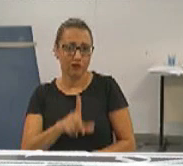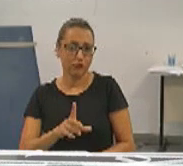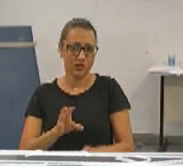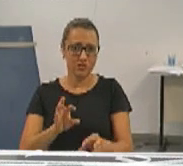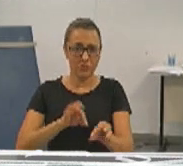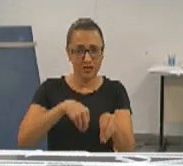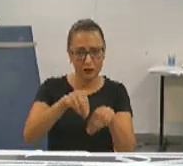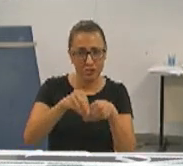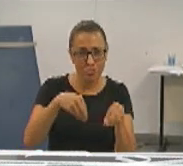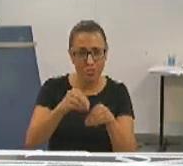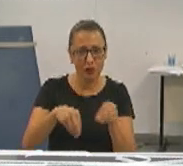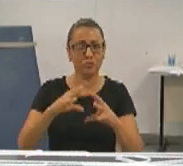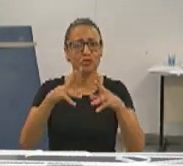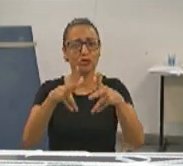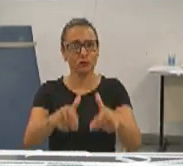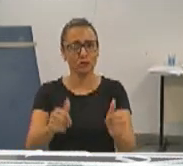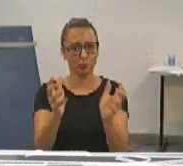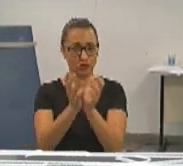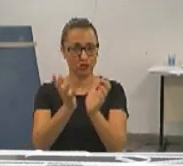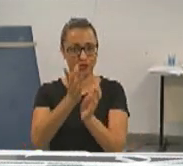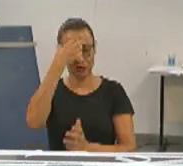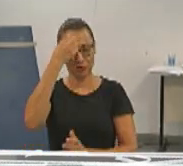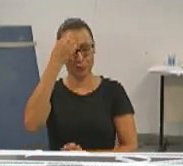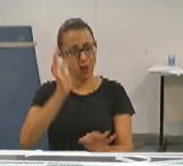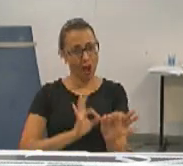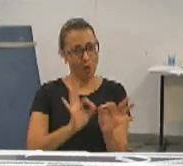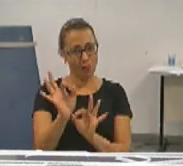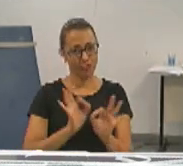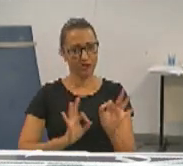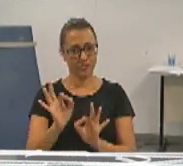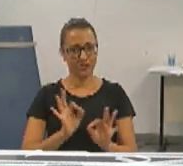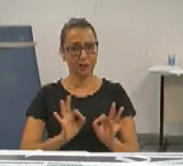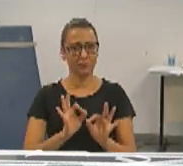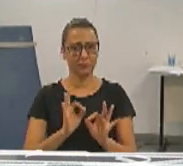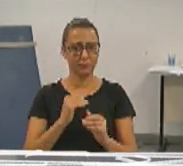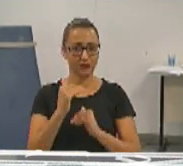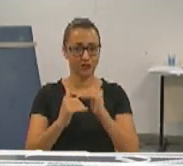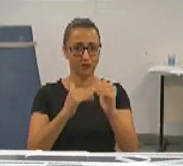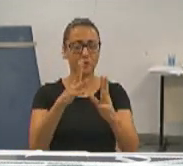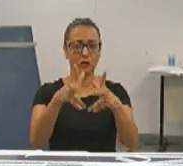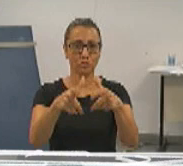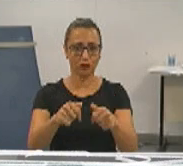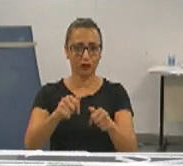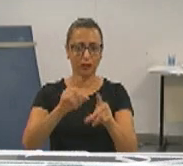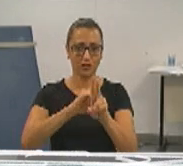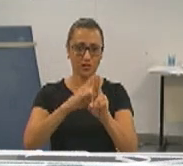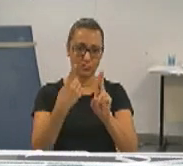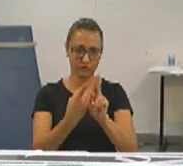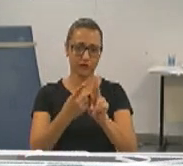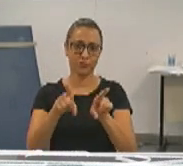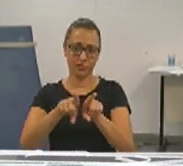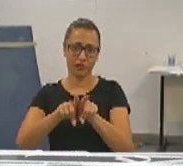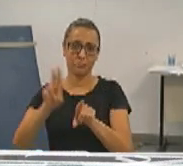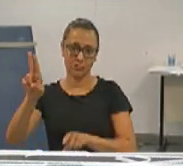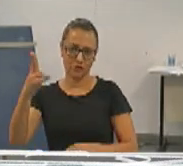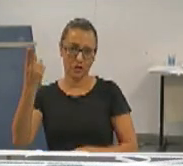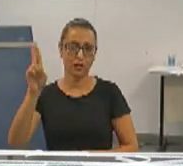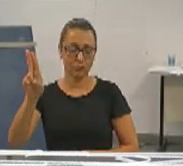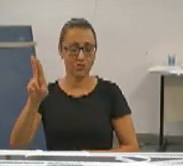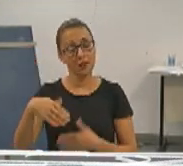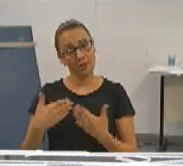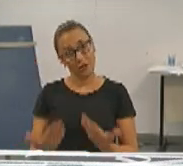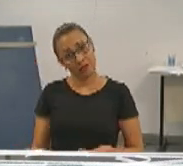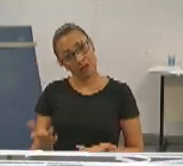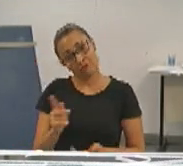articular com toda a comunidade acadêmica a construção disso para toda o FGD e para o HU. Então, professora, se